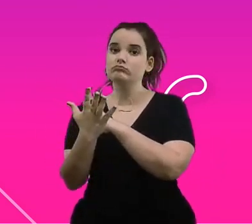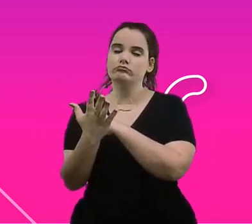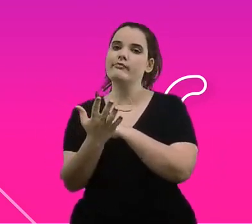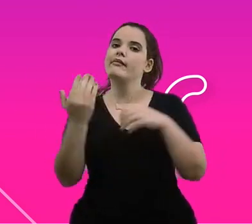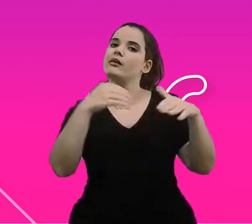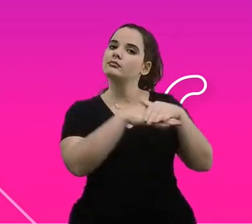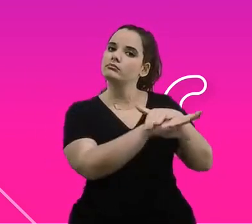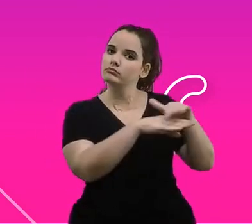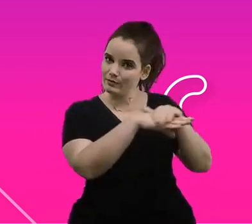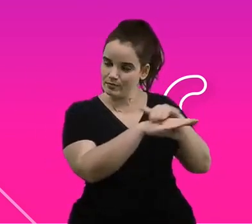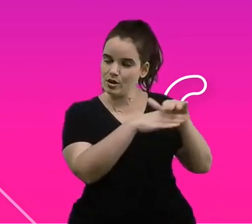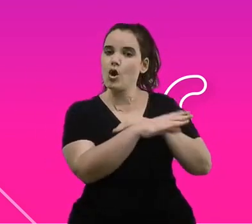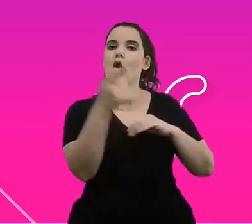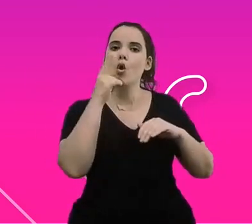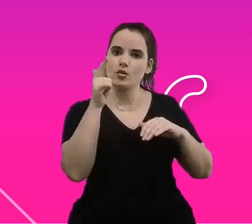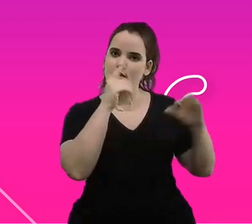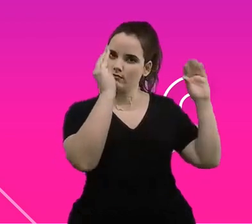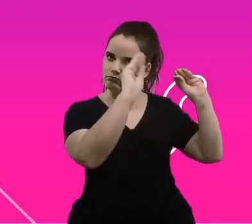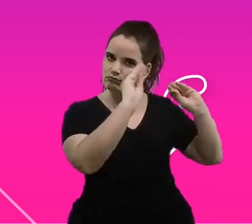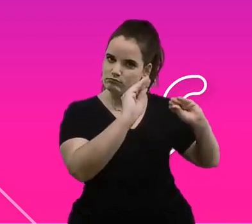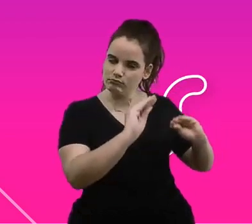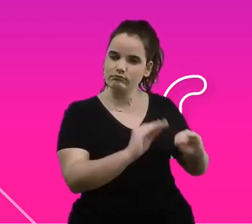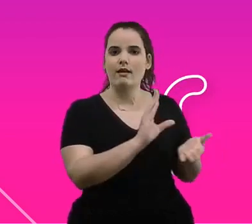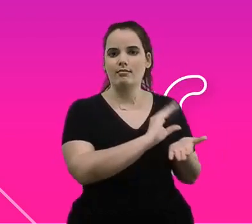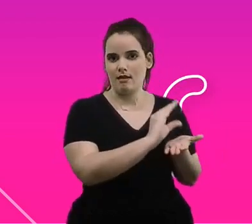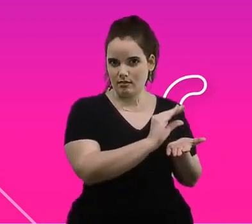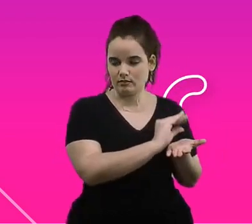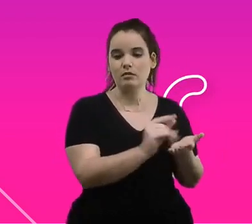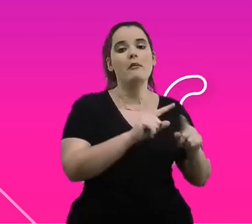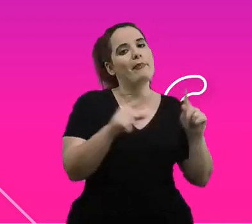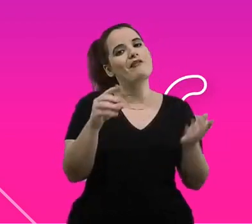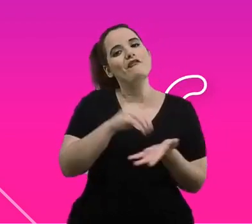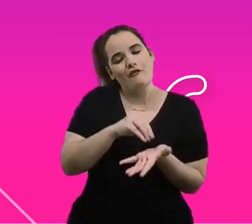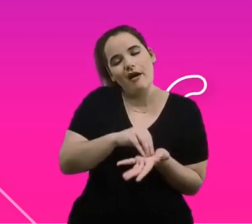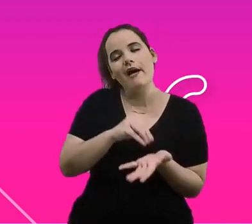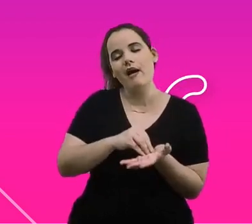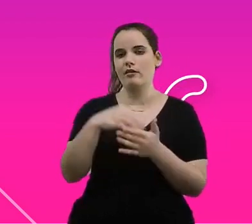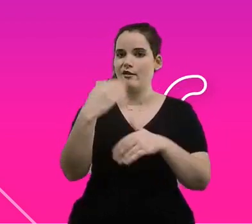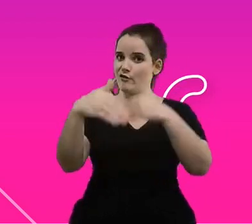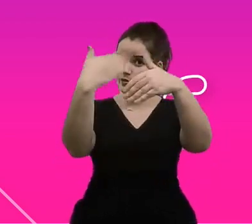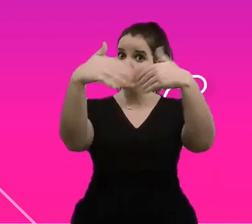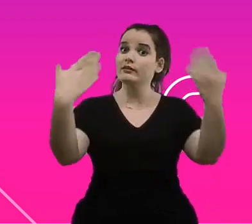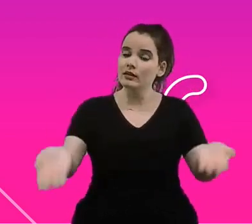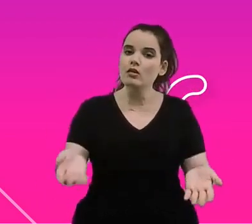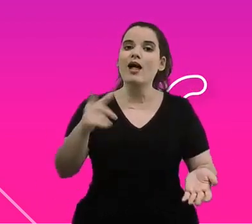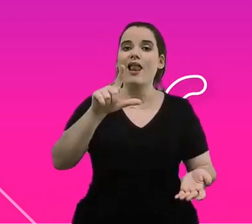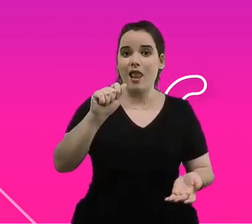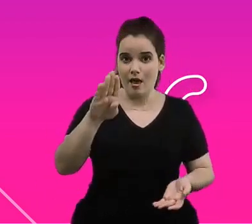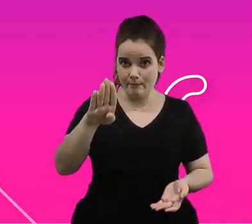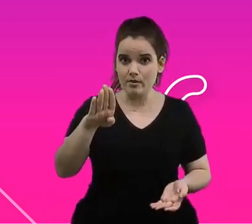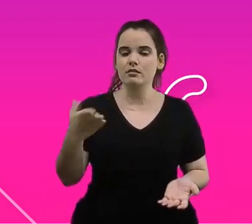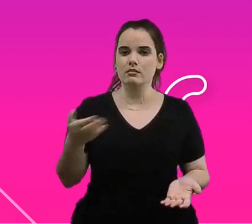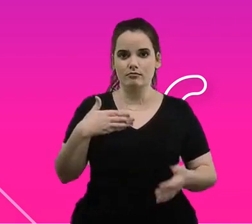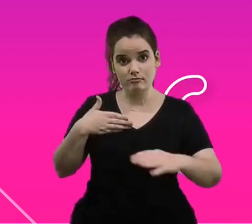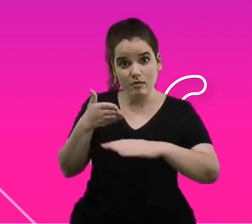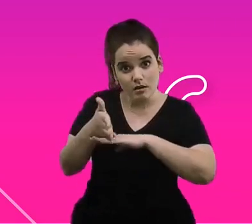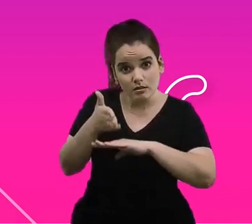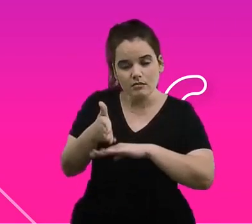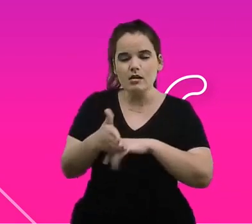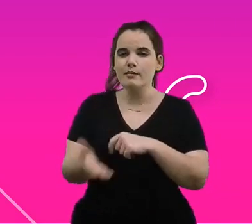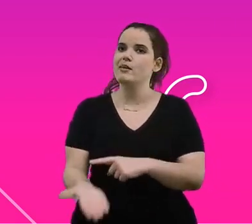Com certeza o quinto também vai ser muito bacana, mas estou de cara aí com esse resultado, né? Não posso deixar de agradecer o Tiago aqui, que coordenou tudo isso,